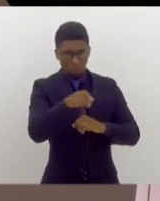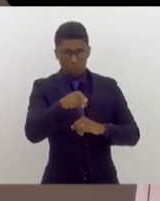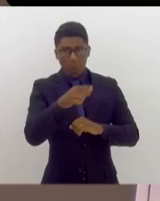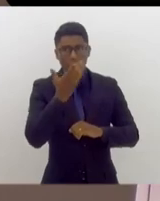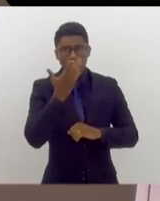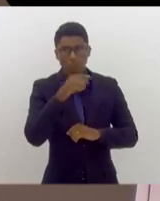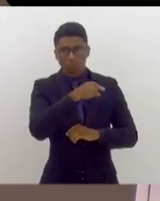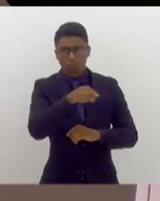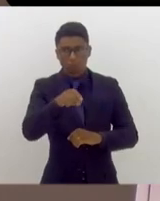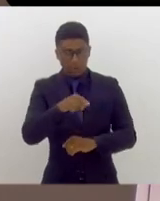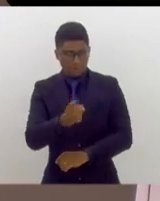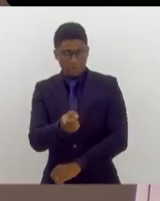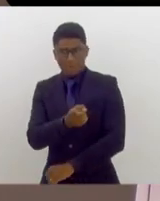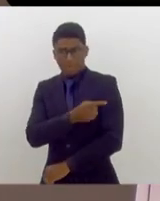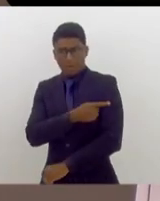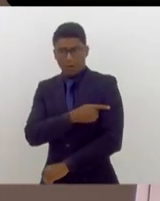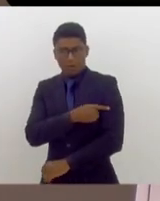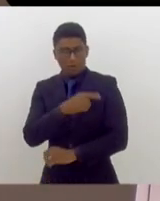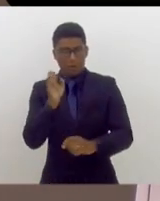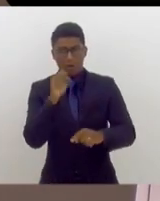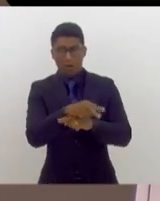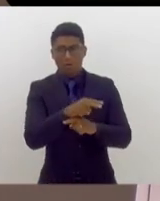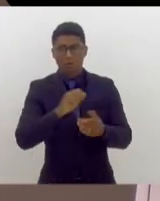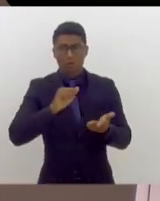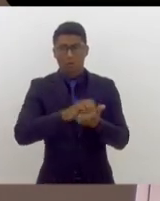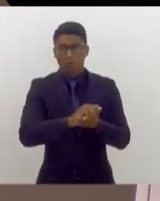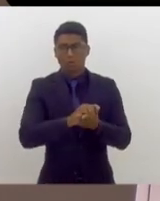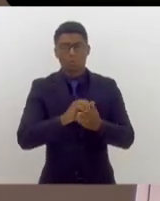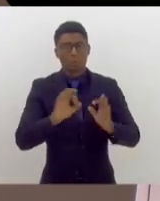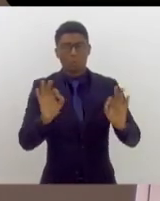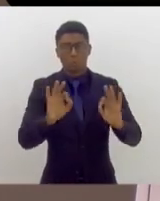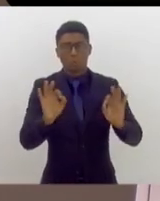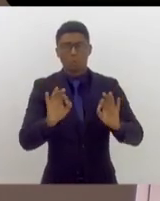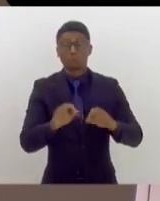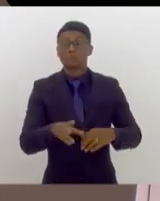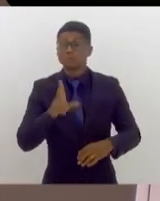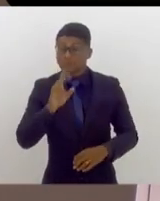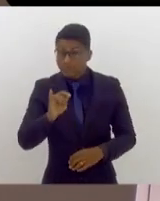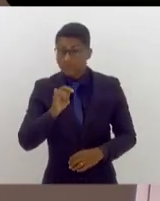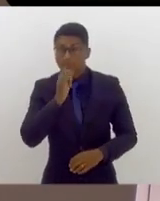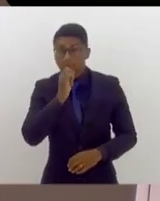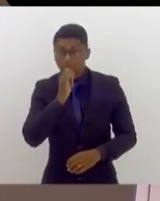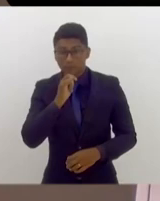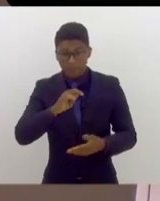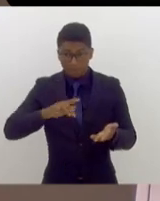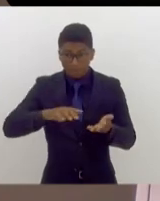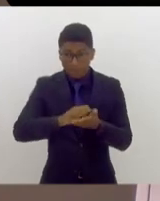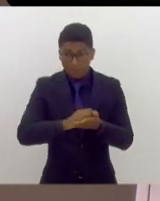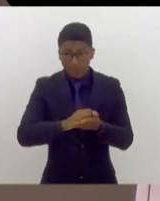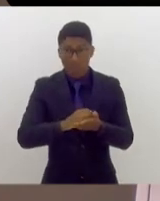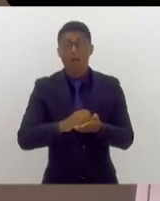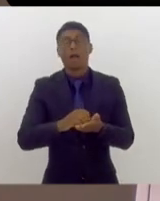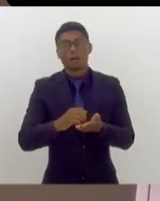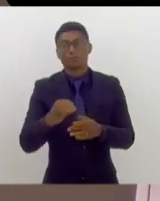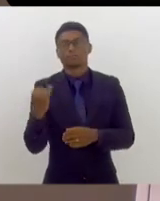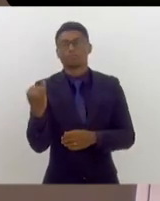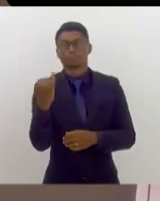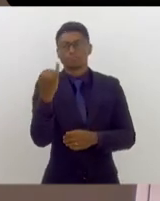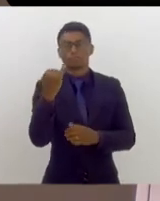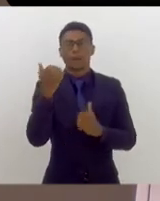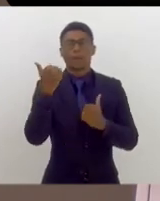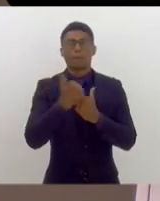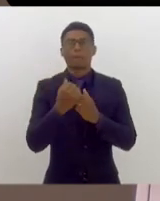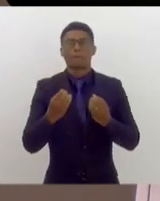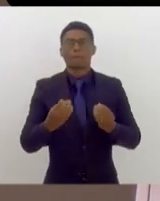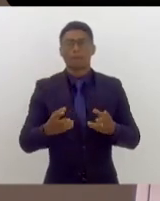ensino fundamental. E se a gente tinha a universalização da matrícula como um importante apoio para, a partir dali,